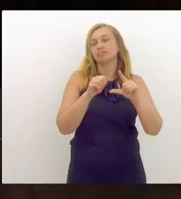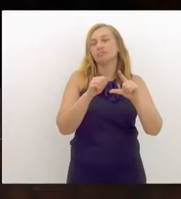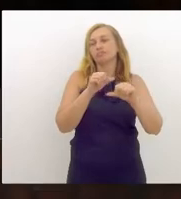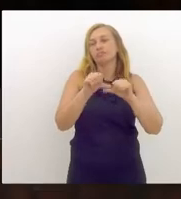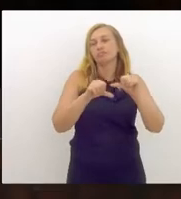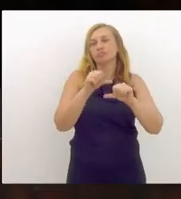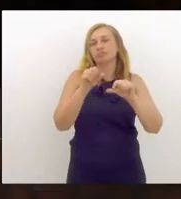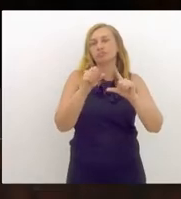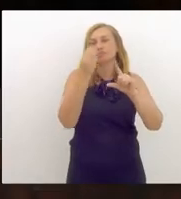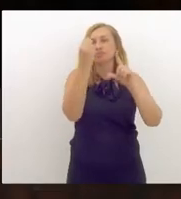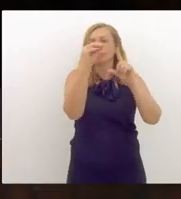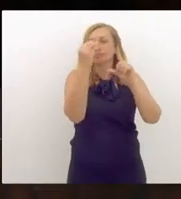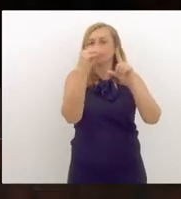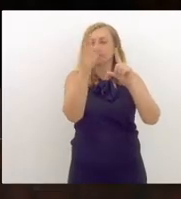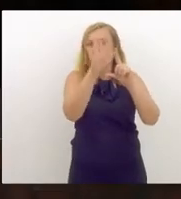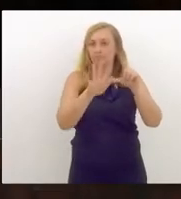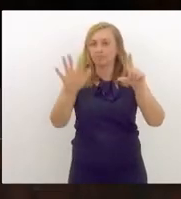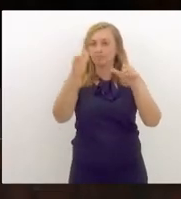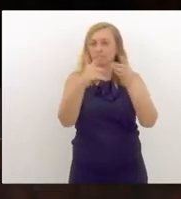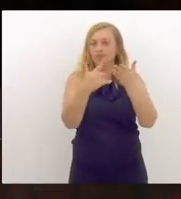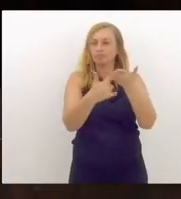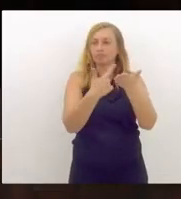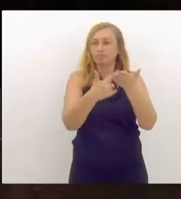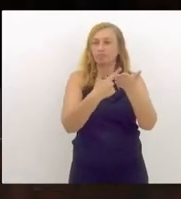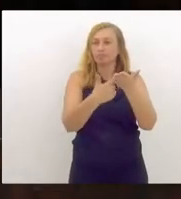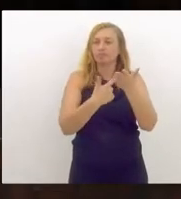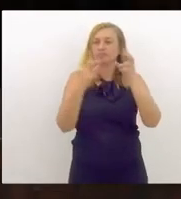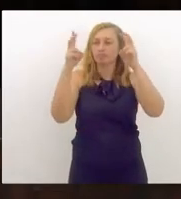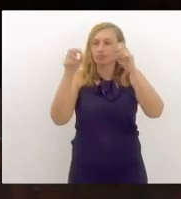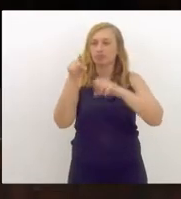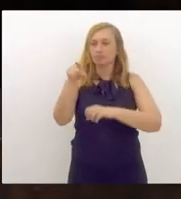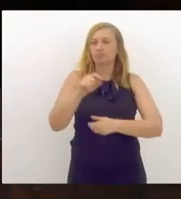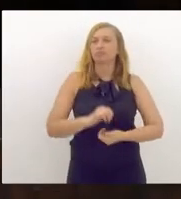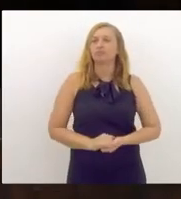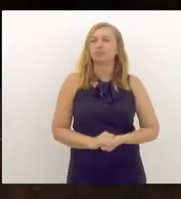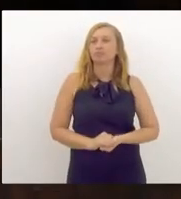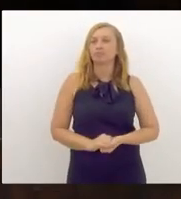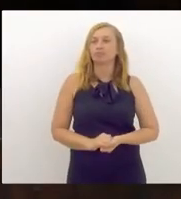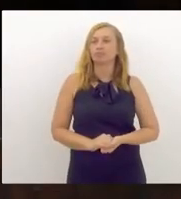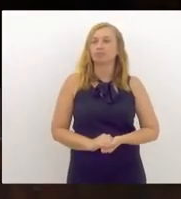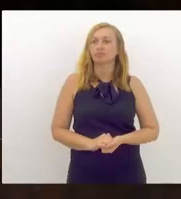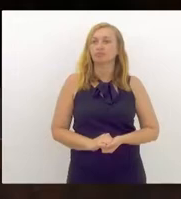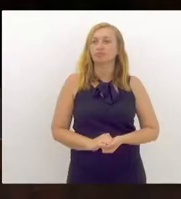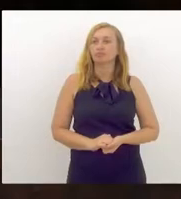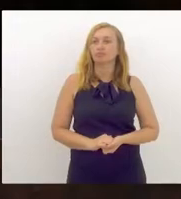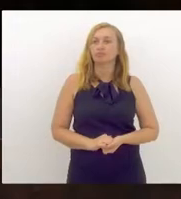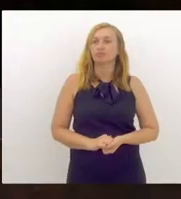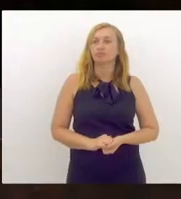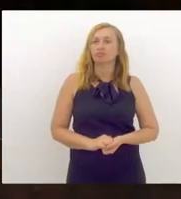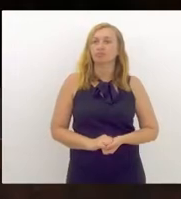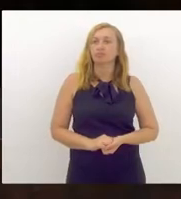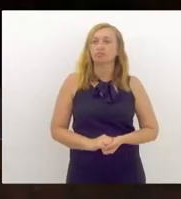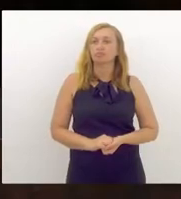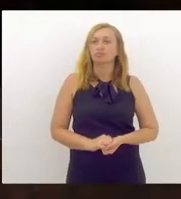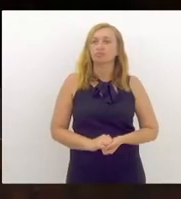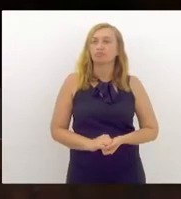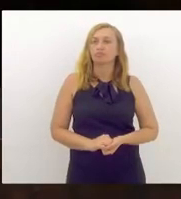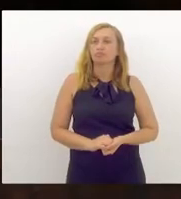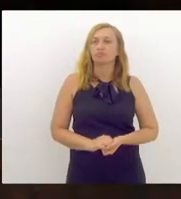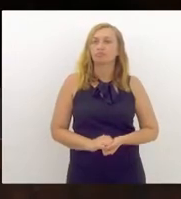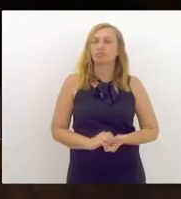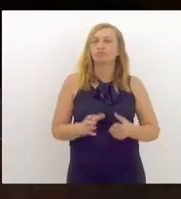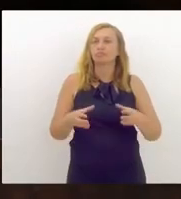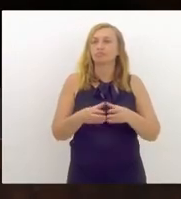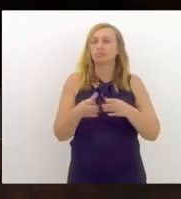digital com este título relatório Bienal do trabalho da